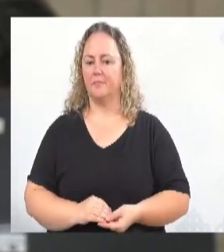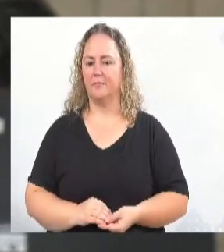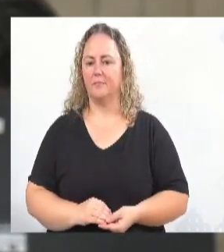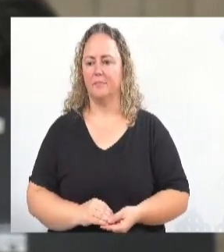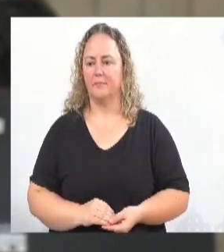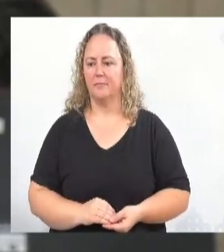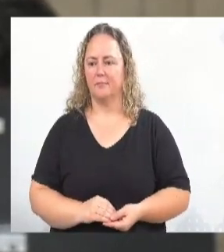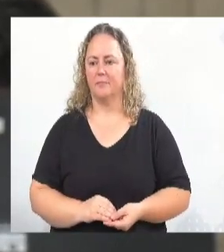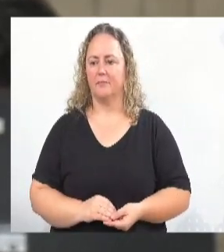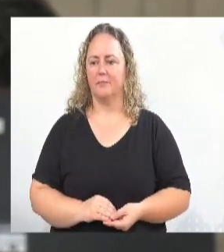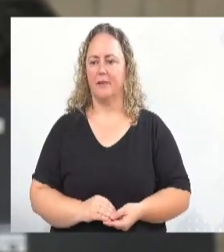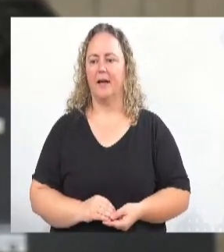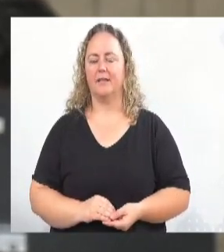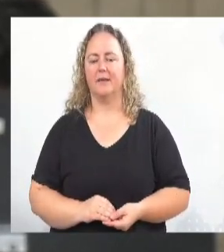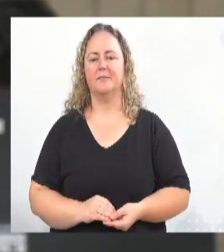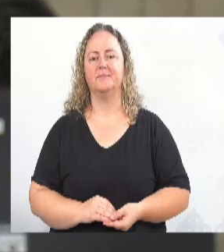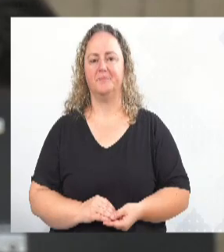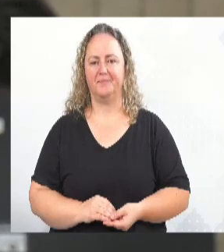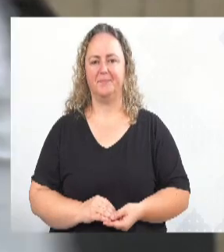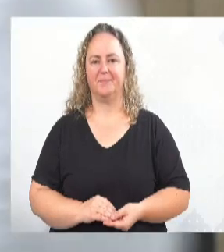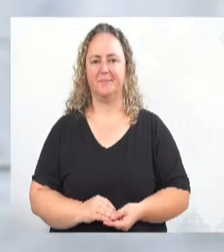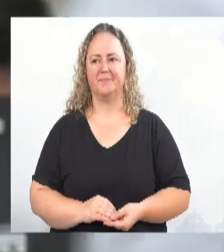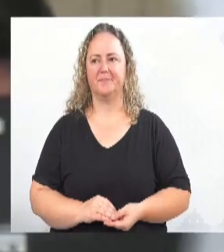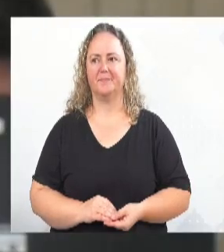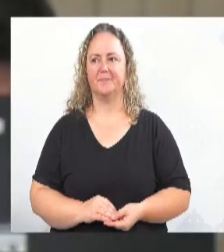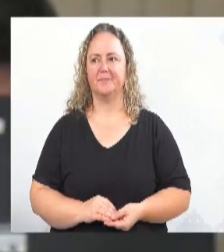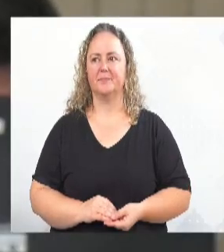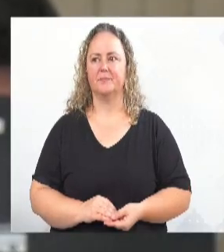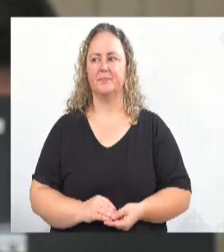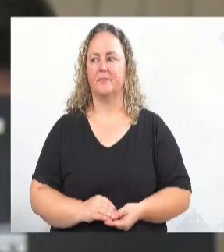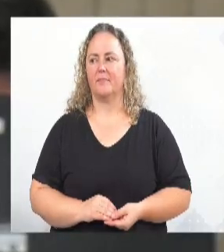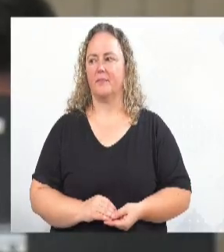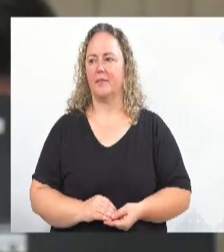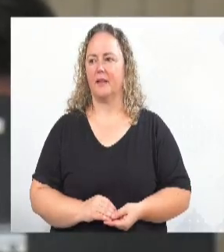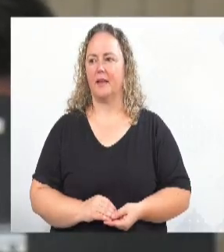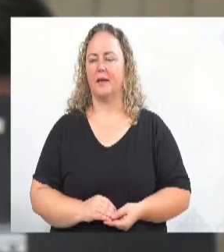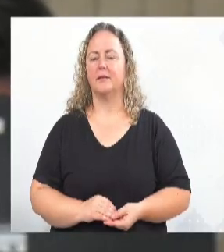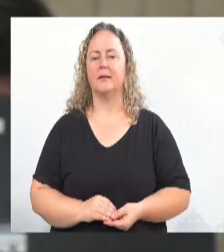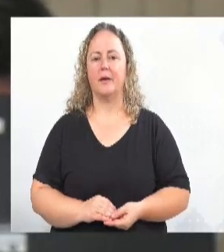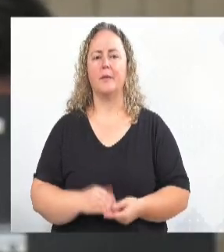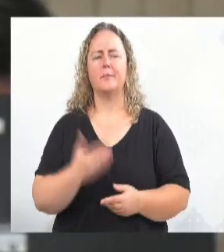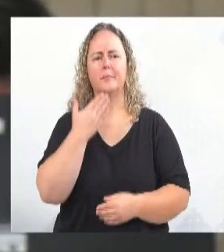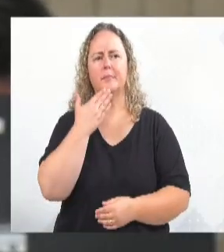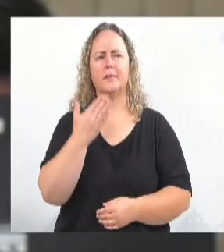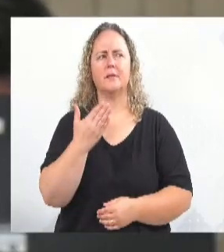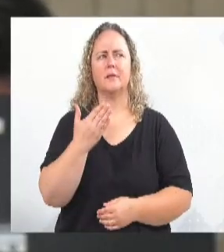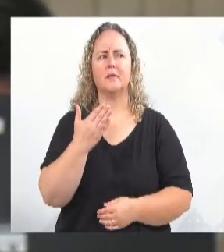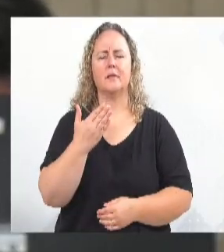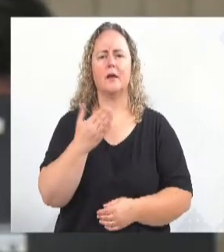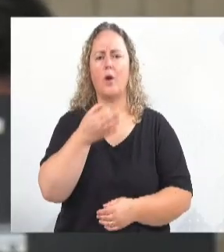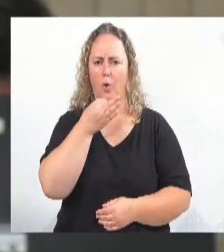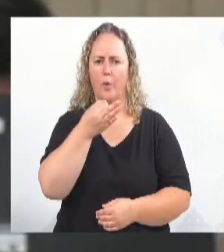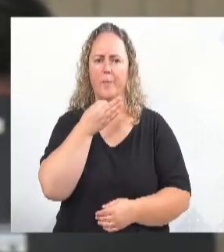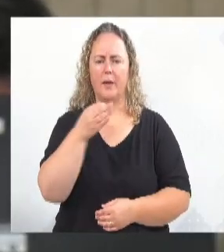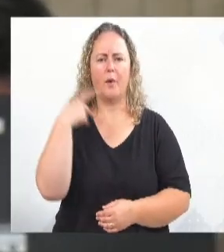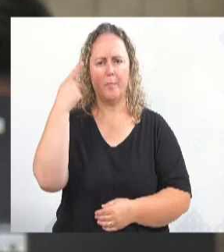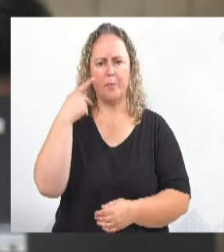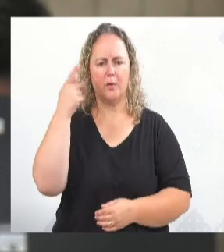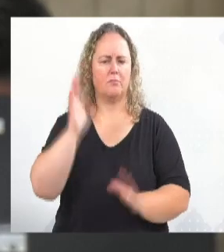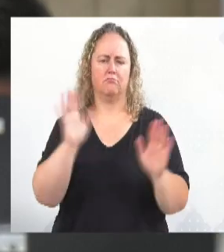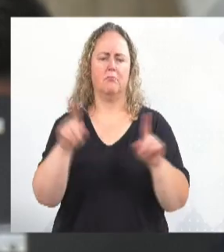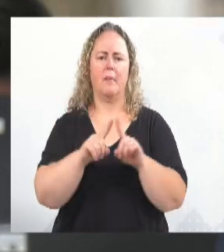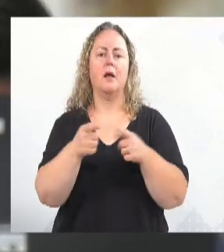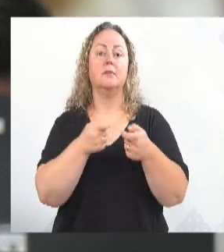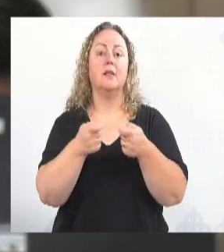Vereador Diego Nazato, eu fui pedido, acho que, se eu não me engano, uns 3 meses atrás, foi pedida a minha opinião, não política, mas sim como